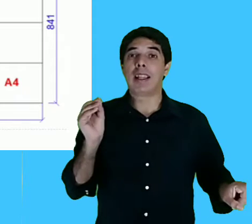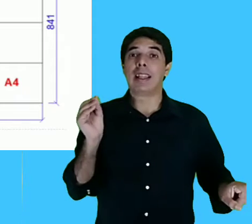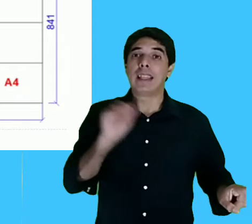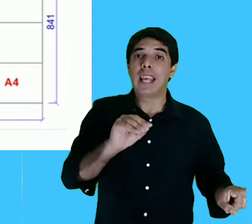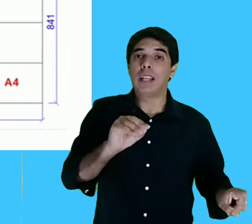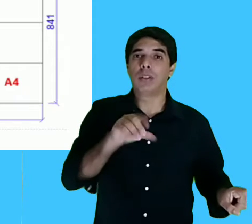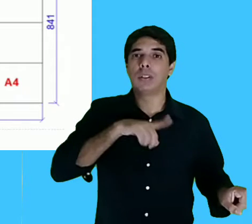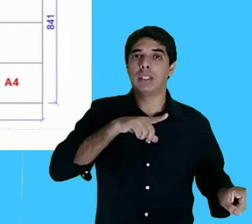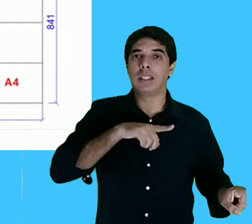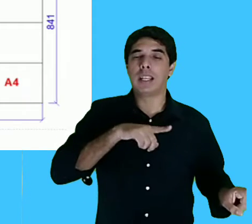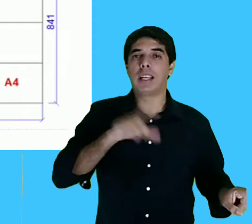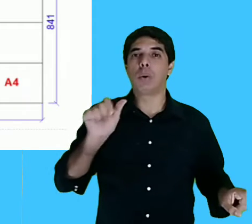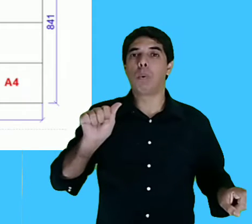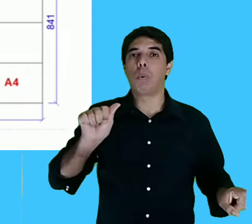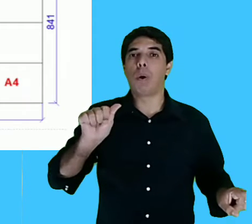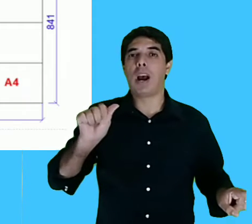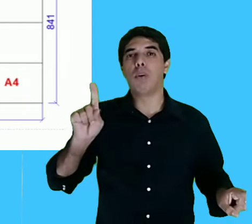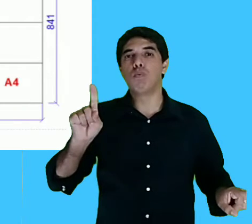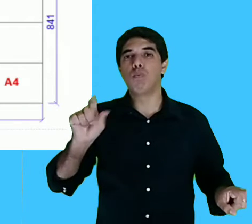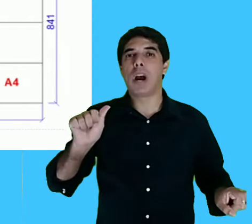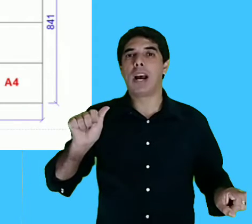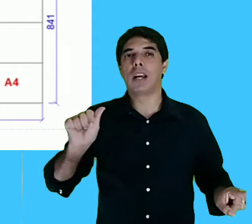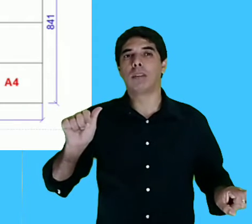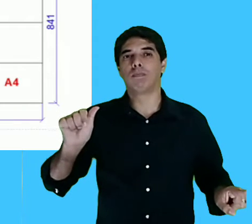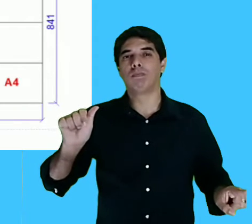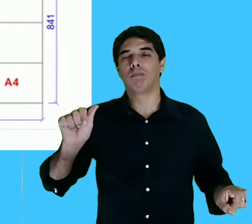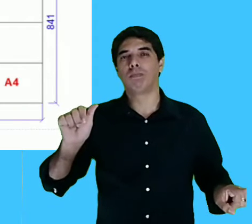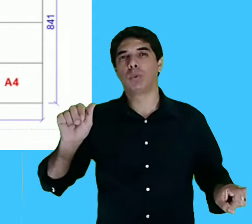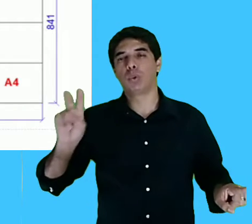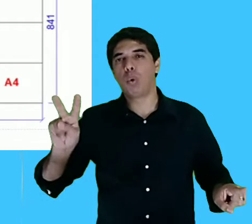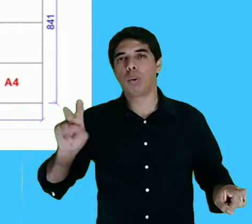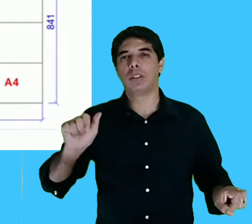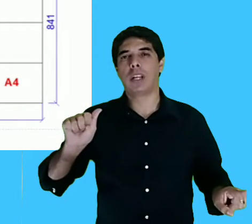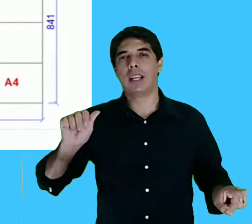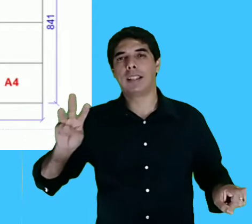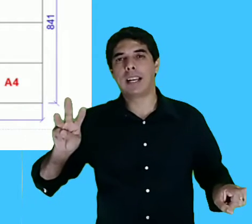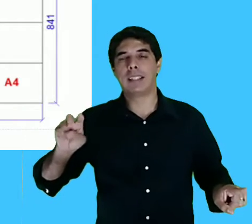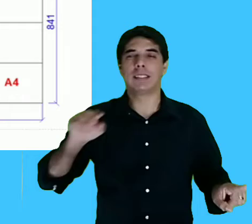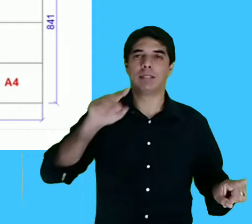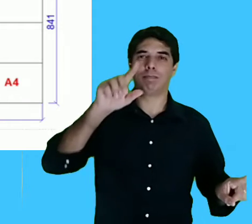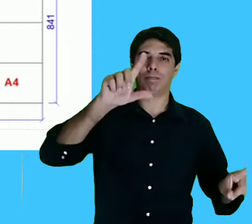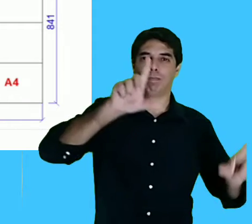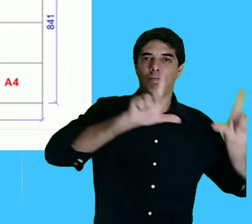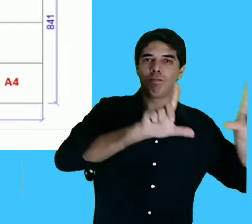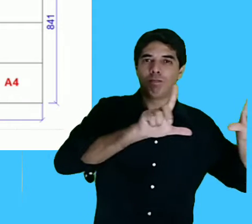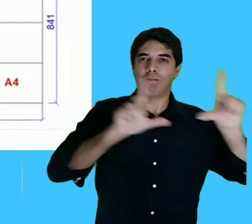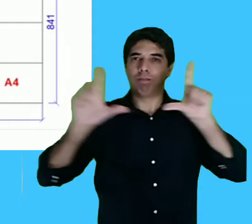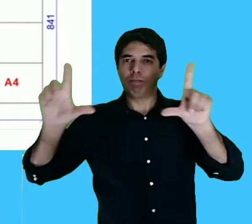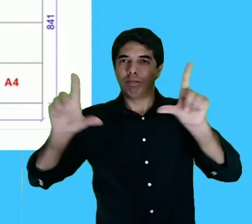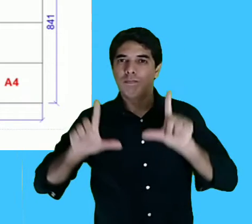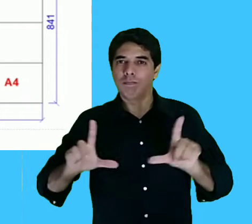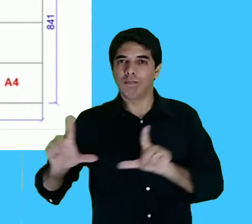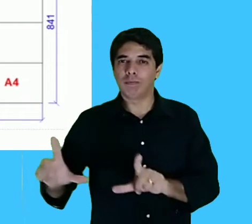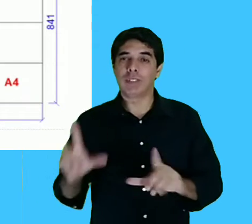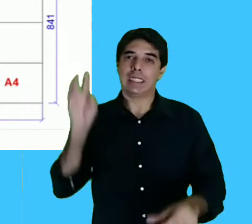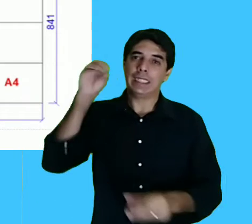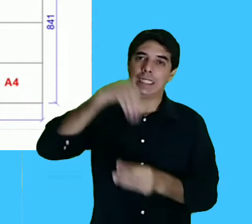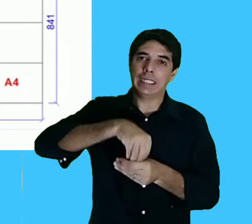Os formatos mais utilizados dessa série são A0, A1, A2, A3 e